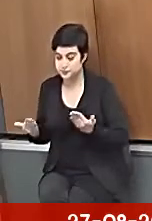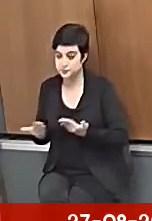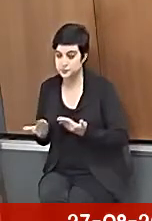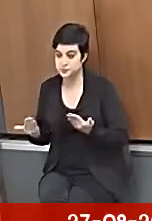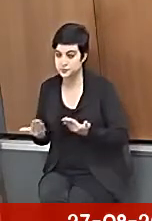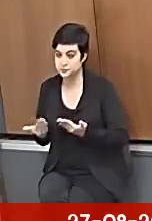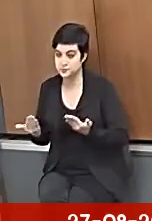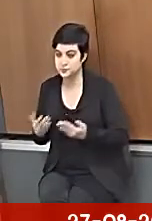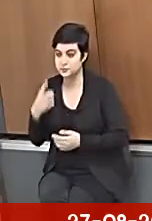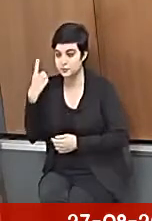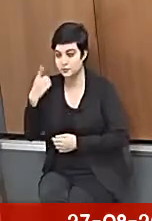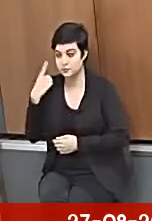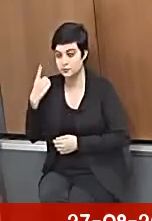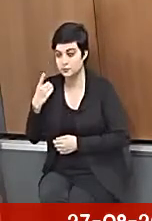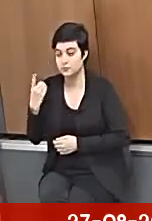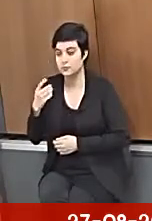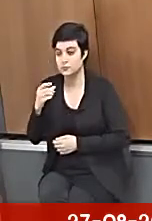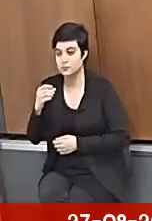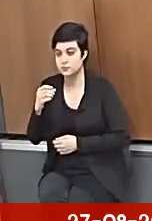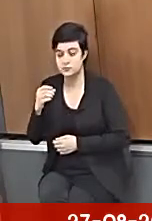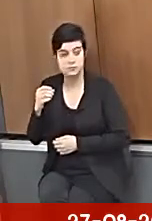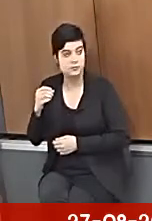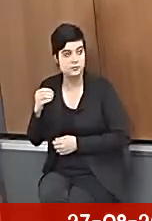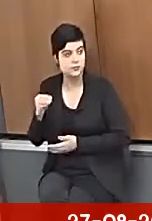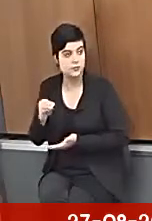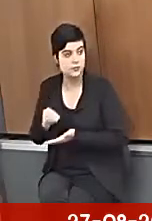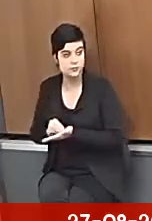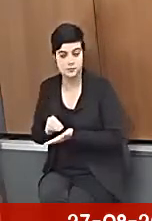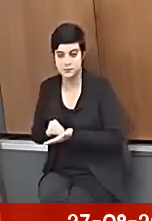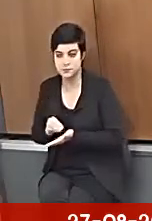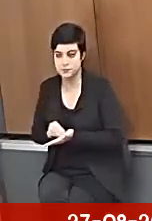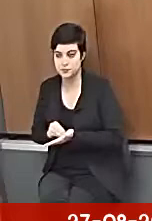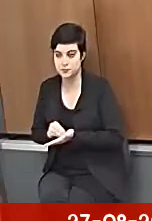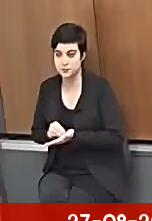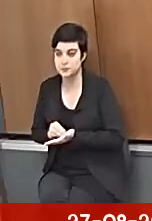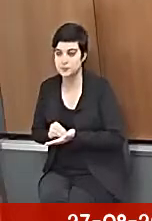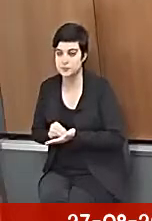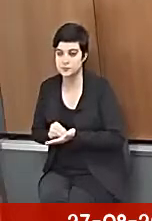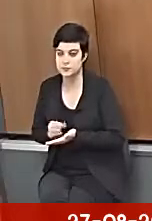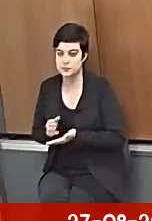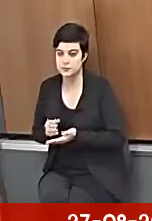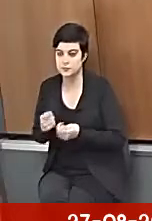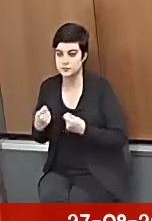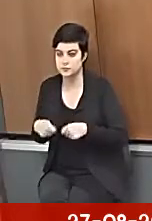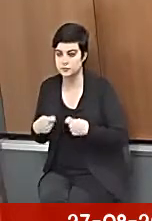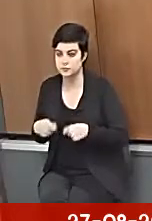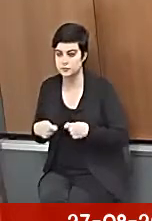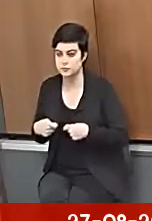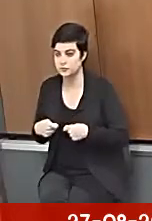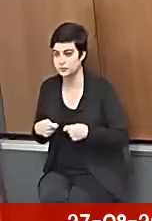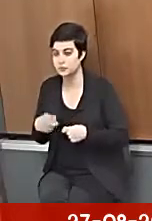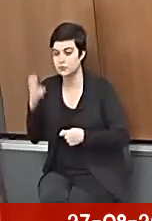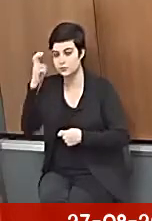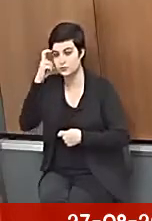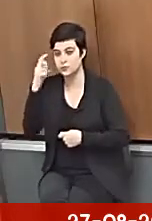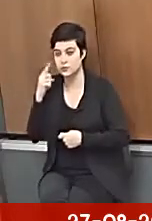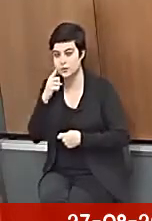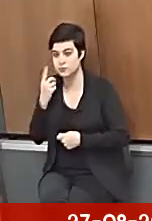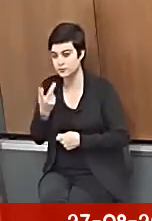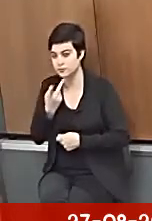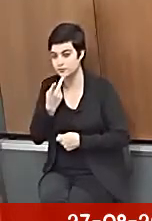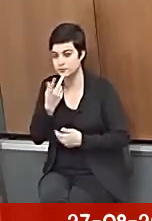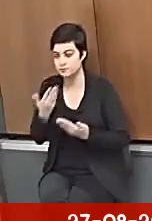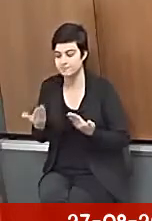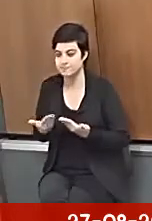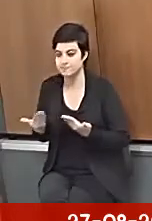do deputado é greve davi você está coberto de razão aqui é bem rápido só para dar resposta para ele é e pode